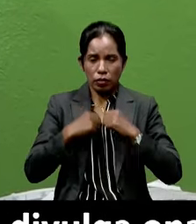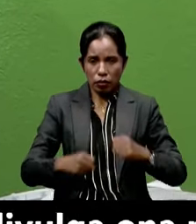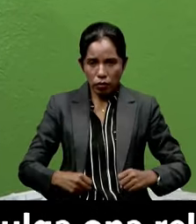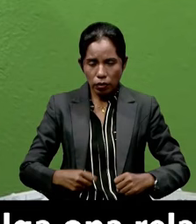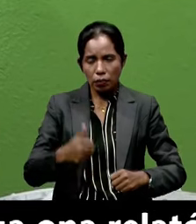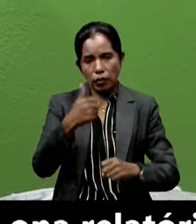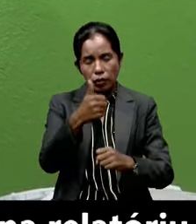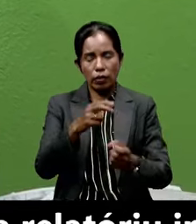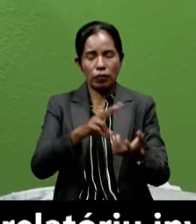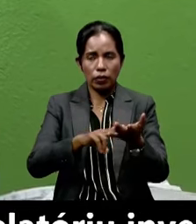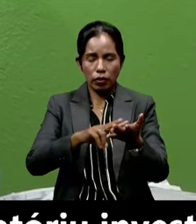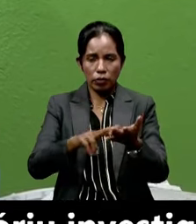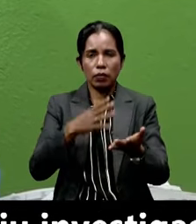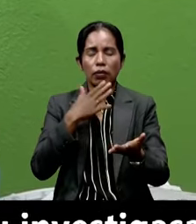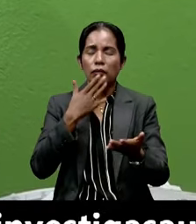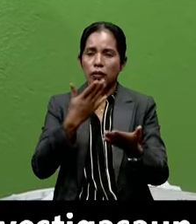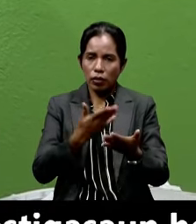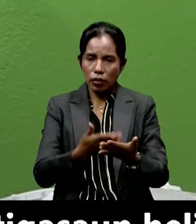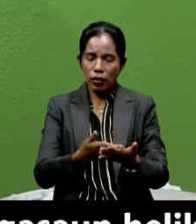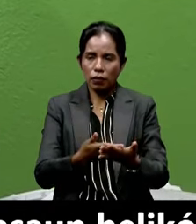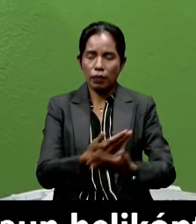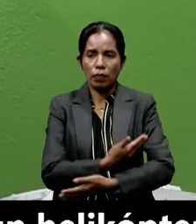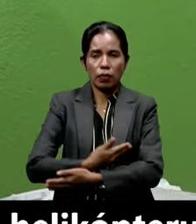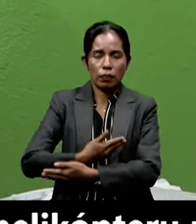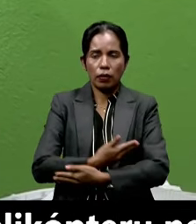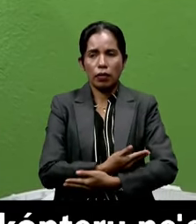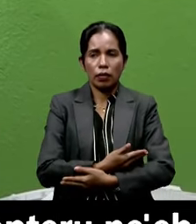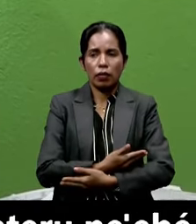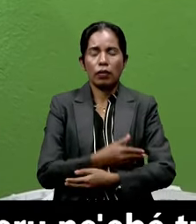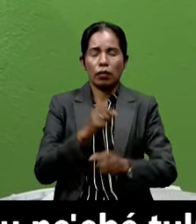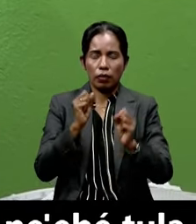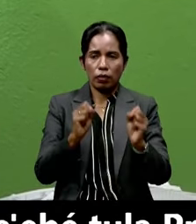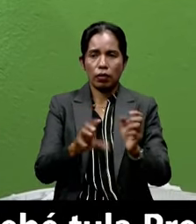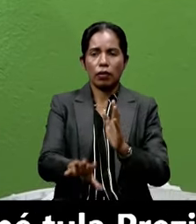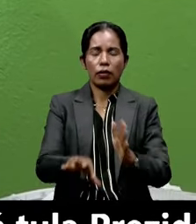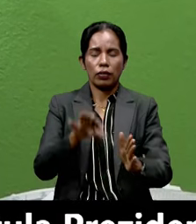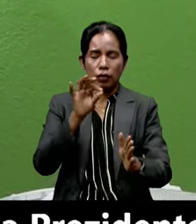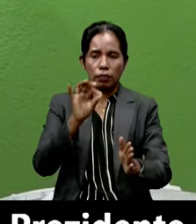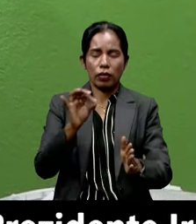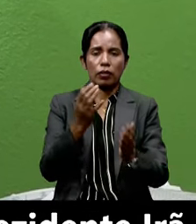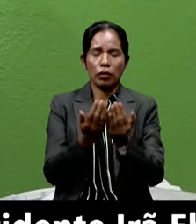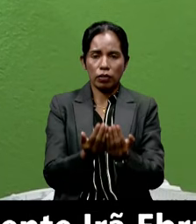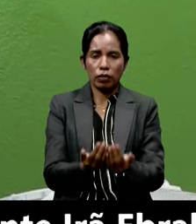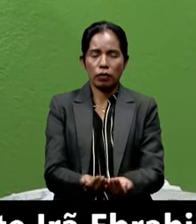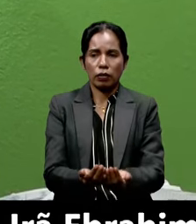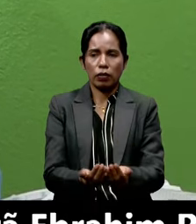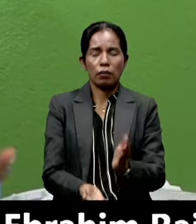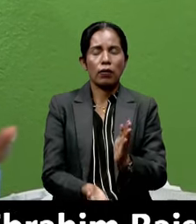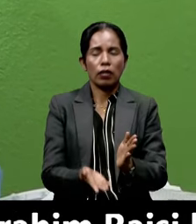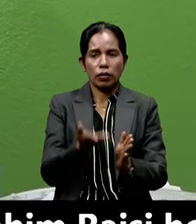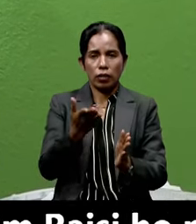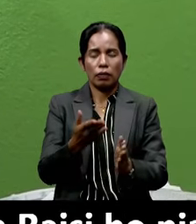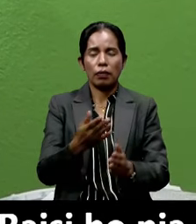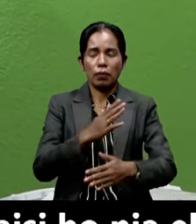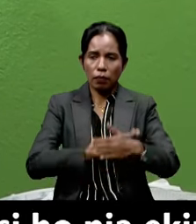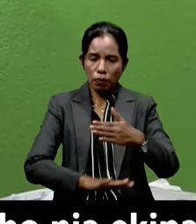o nutritivo hori bele lavar ne bele ganya hetan fali ne peso ne ne toran ne bele diak ne par ne moris